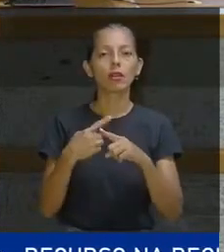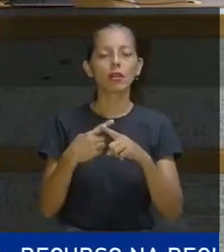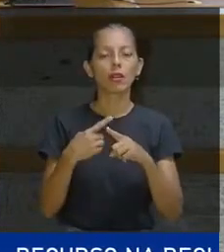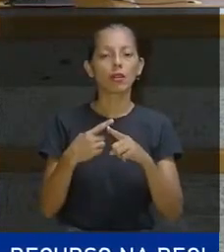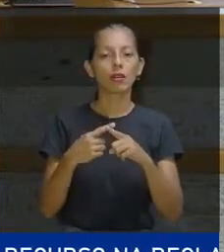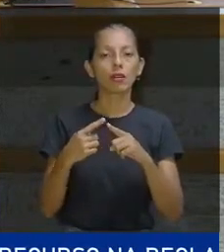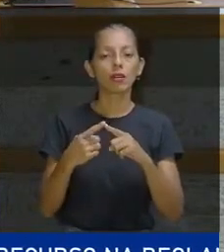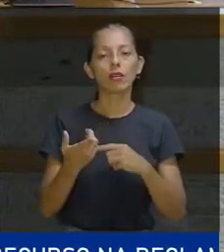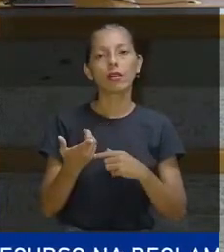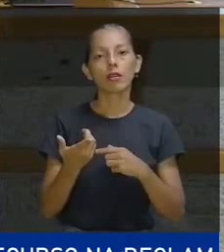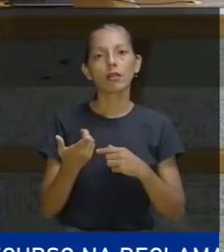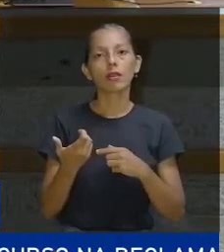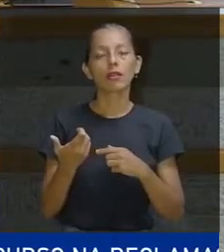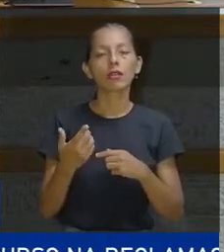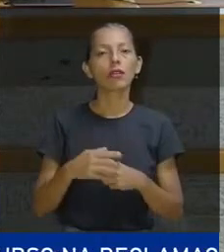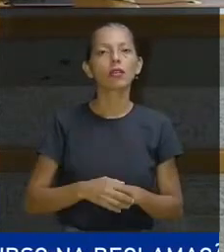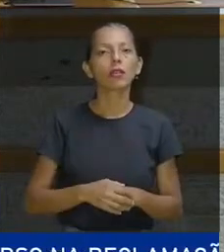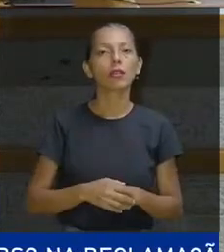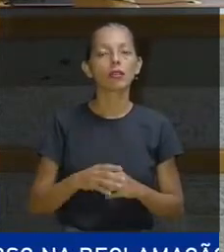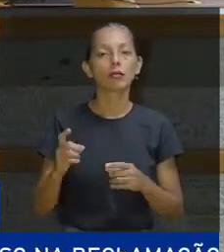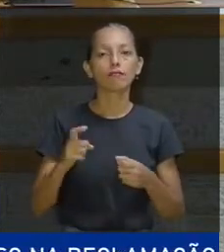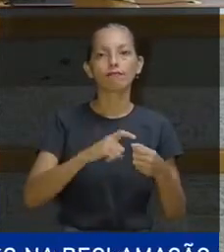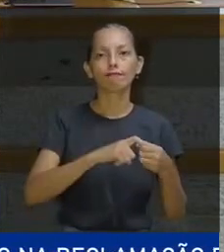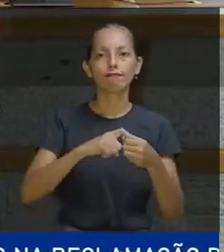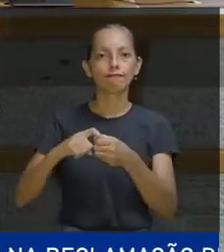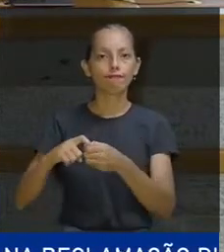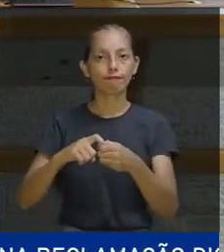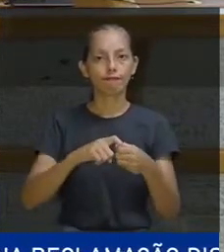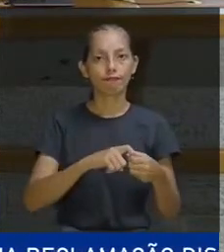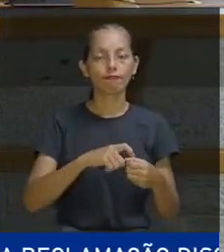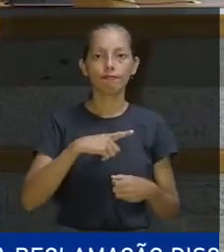das partes, já que sócio da sociedade